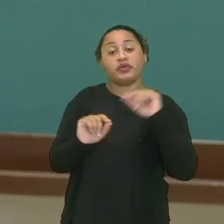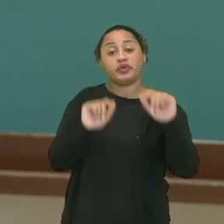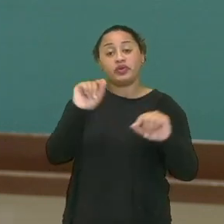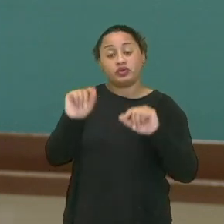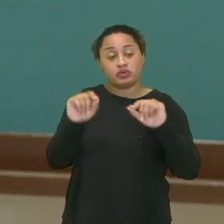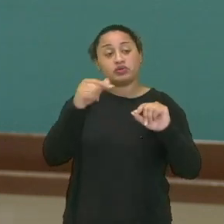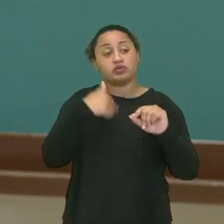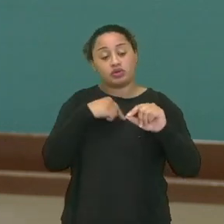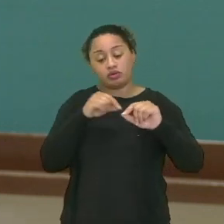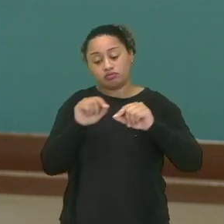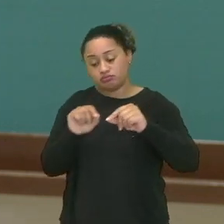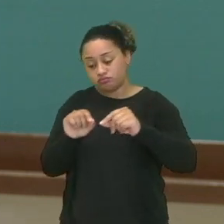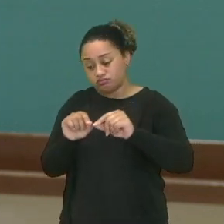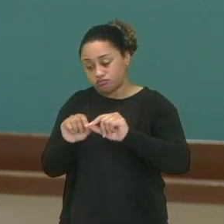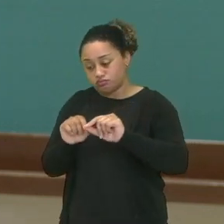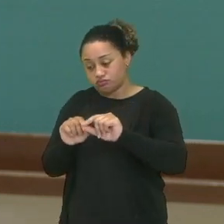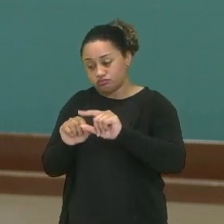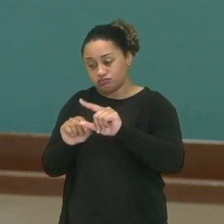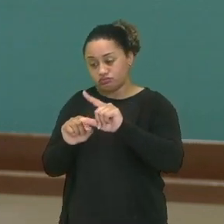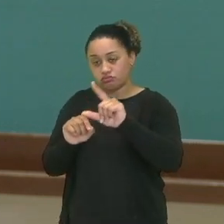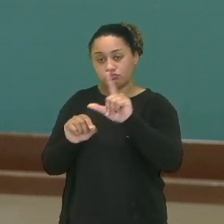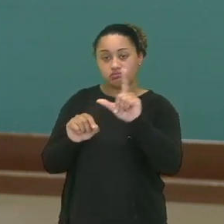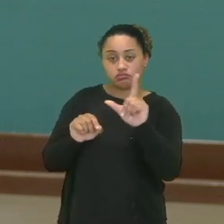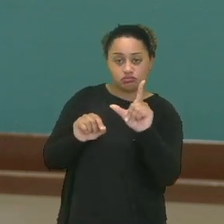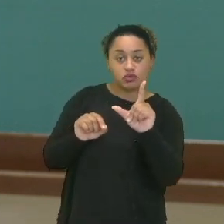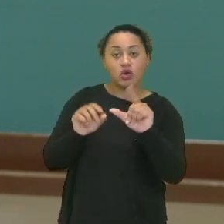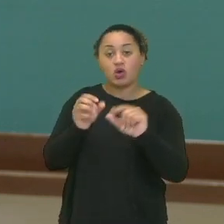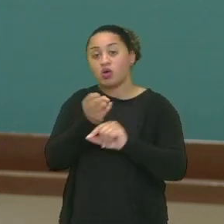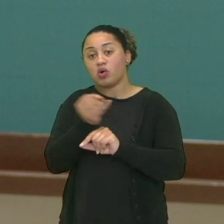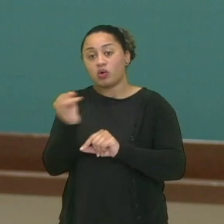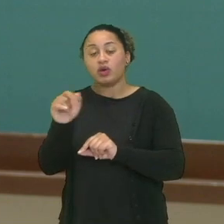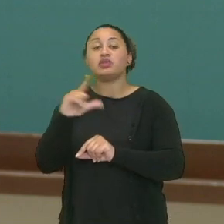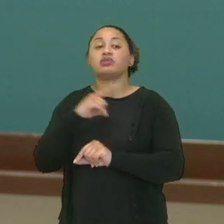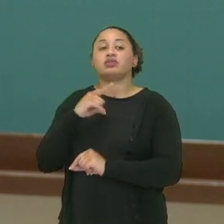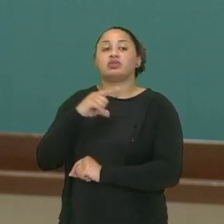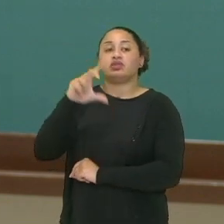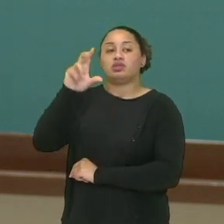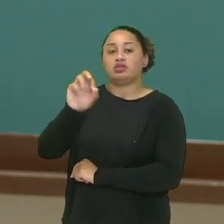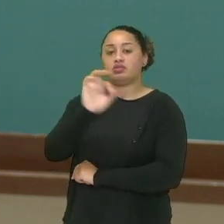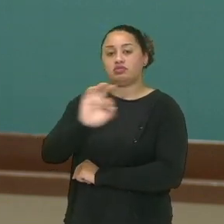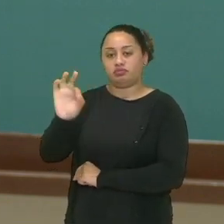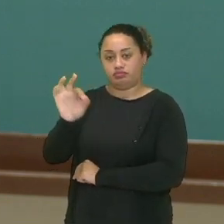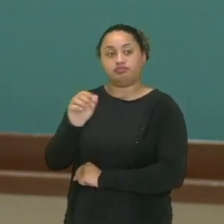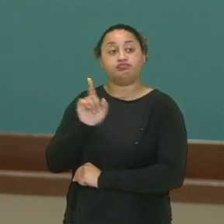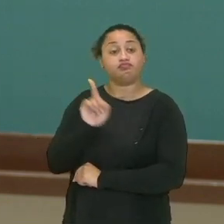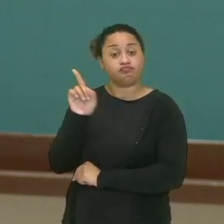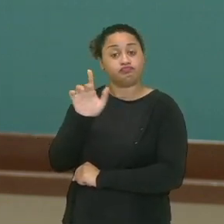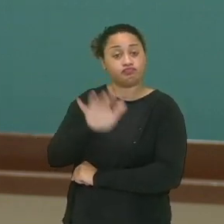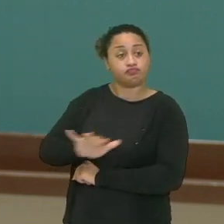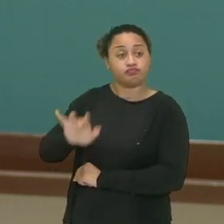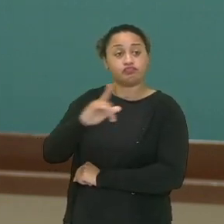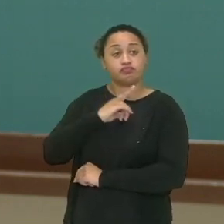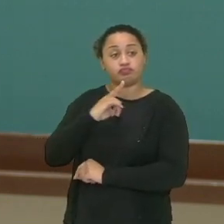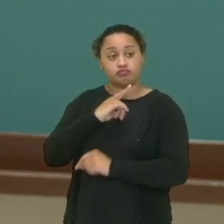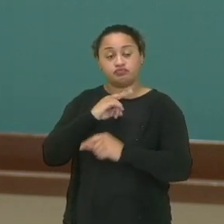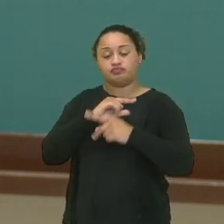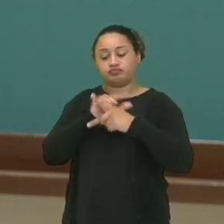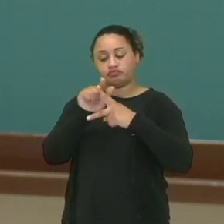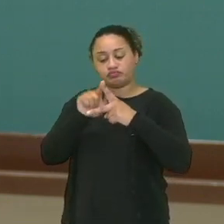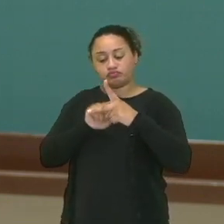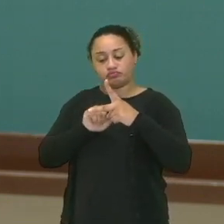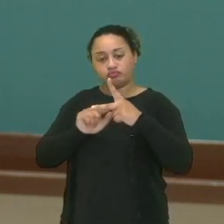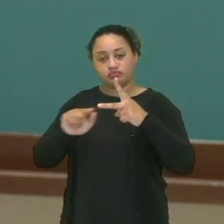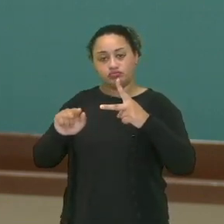Consideramos aí que a graduação no sentido anti-horário obtemos 50. Então, nesse caso aqui, o que que a gente tem? A gente tem esse